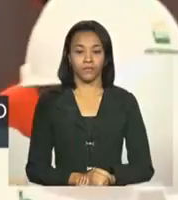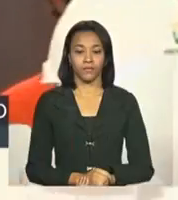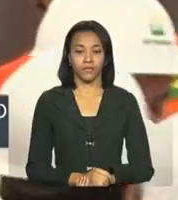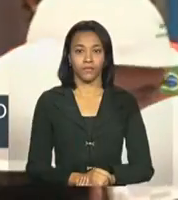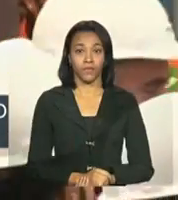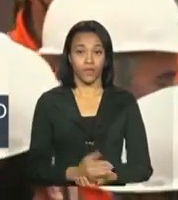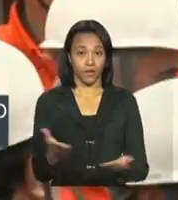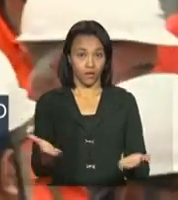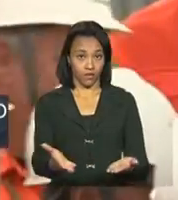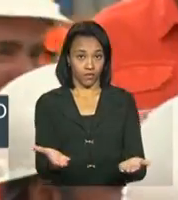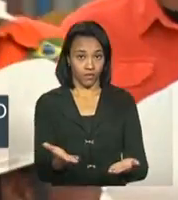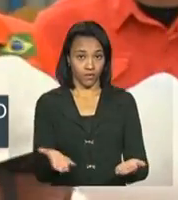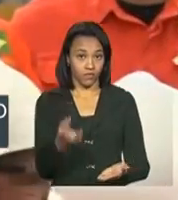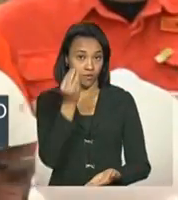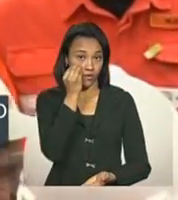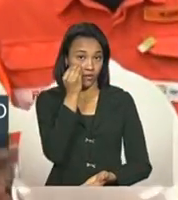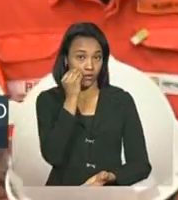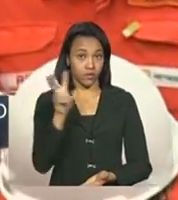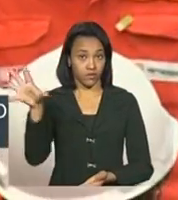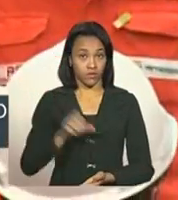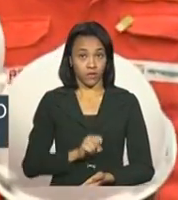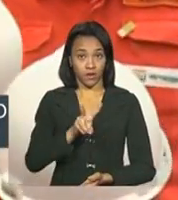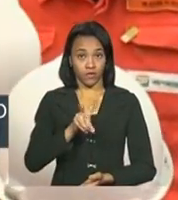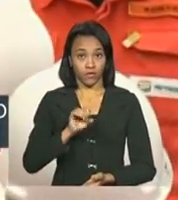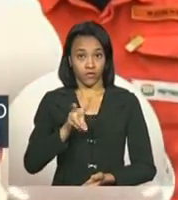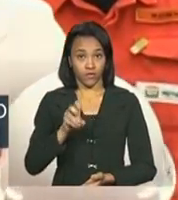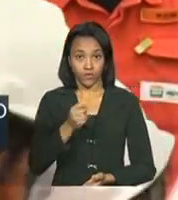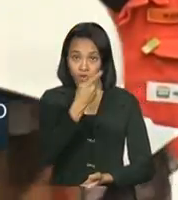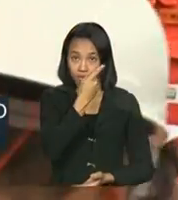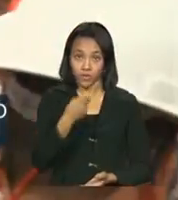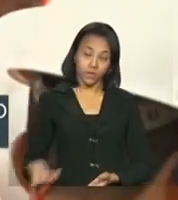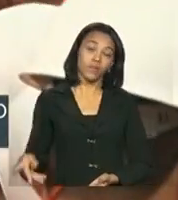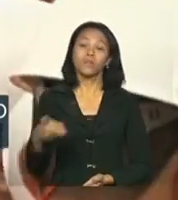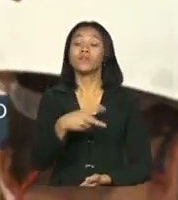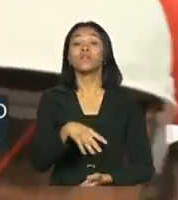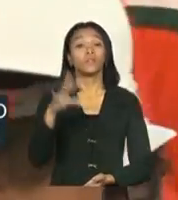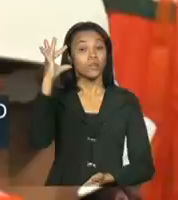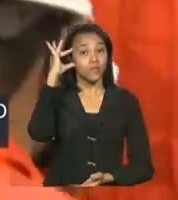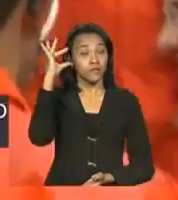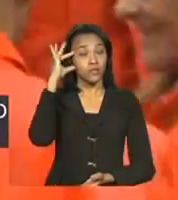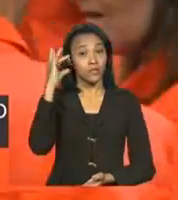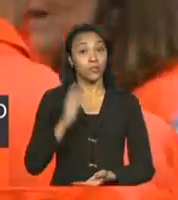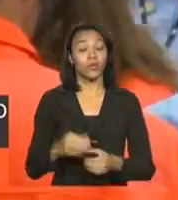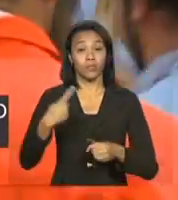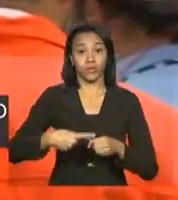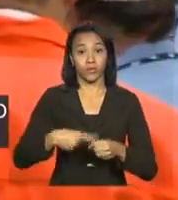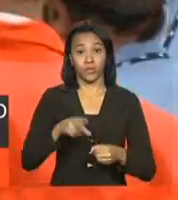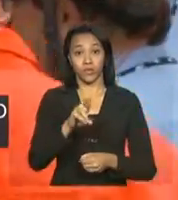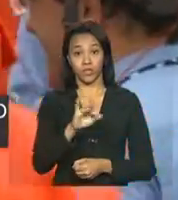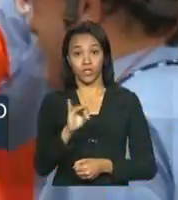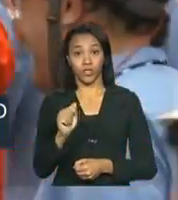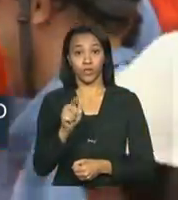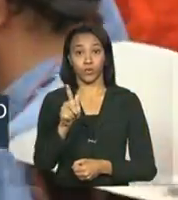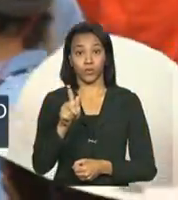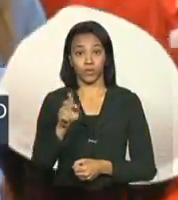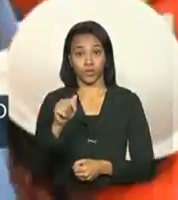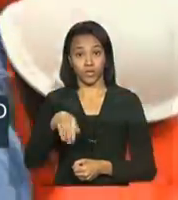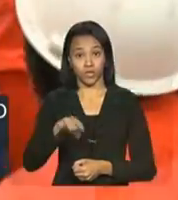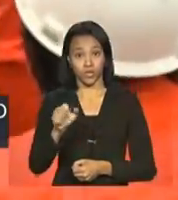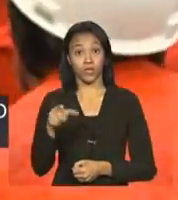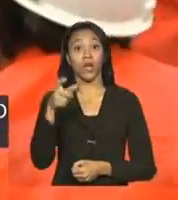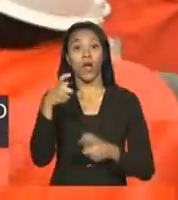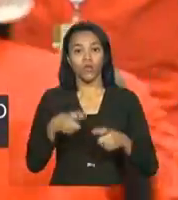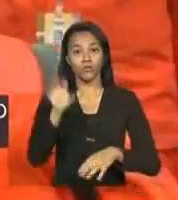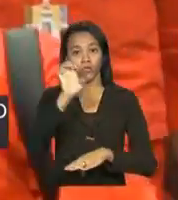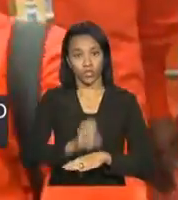Você acompanha ao vivo a visita da presidenta Dilma Rousseff ao município de Rio Grande, na região sul